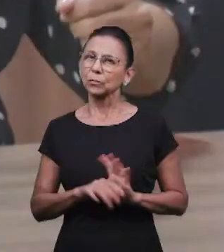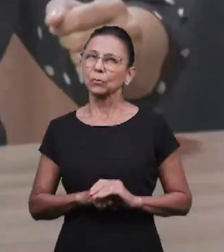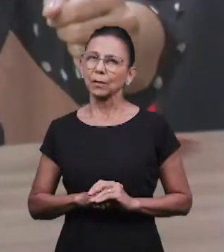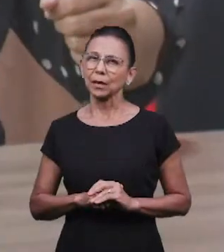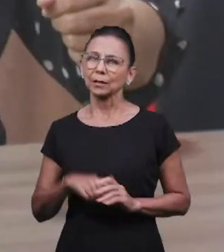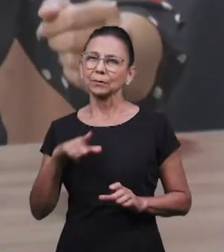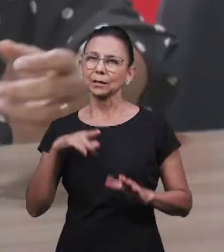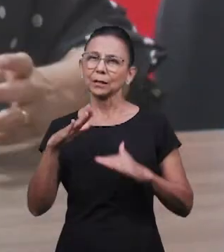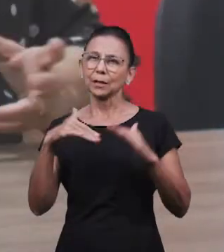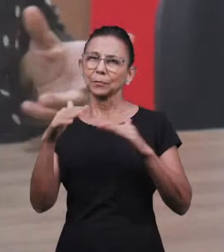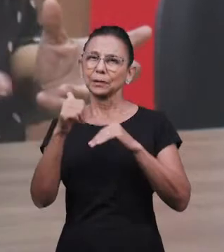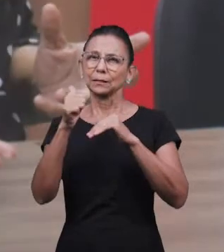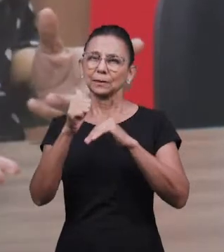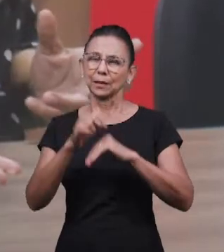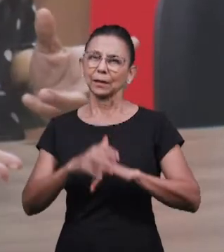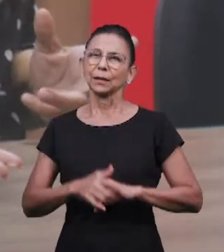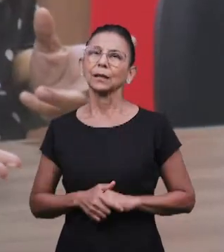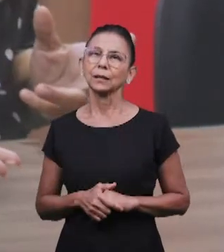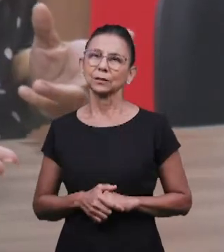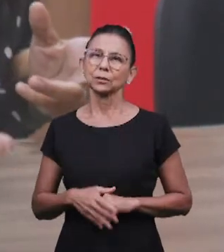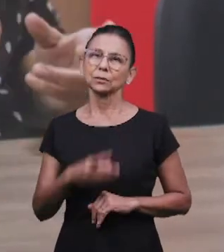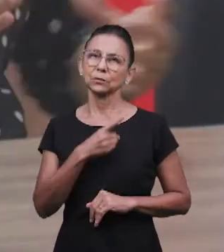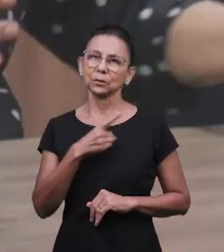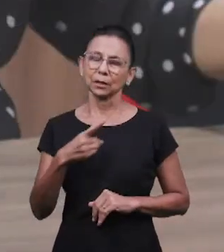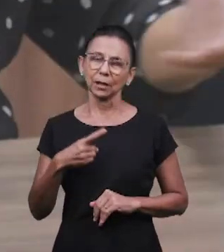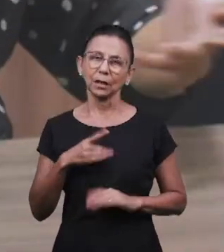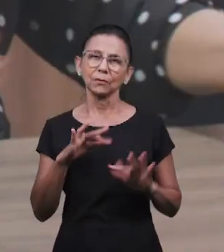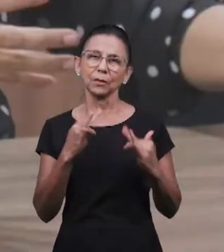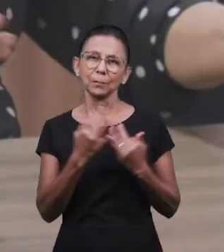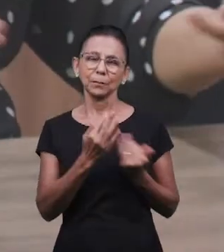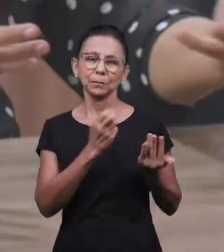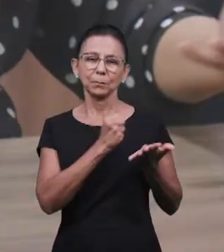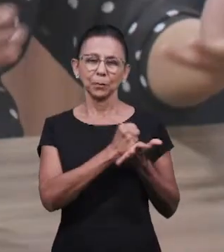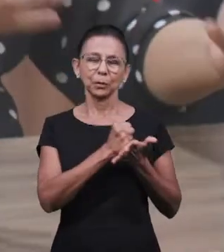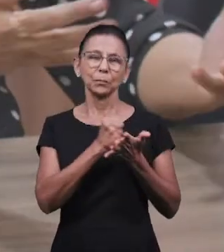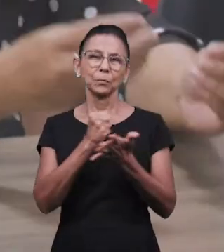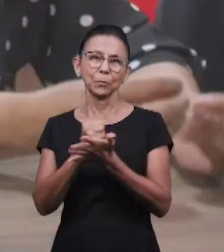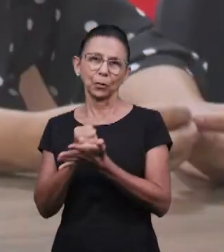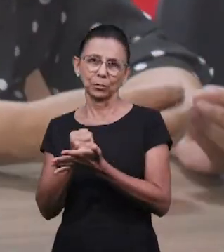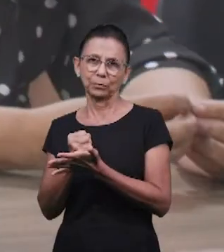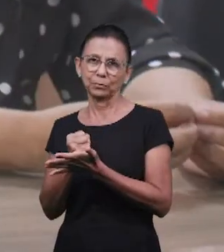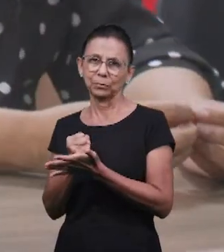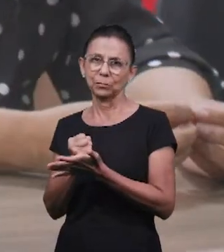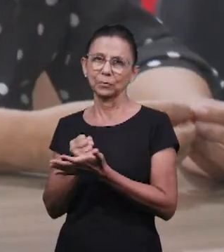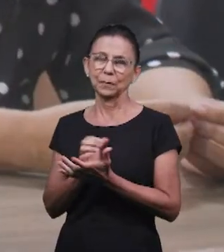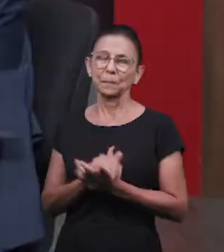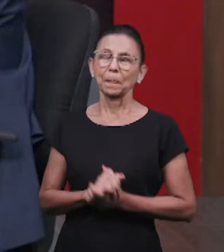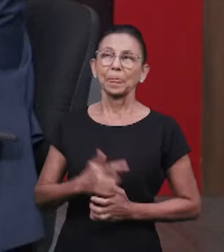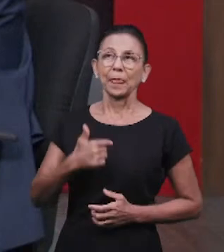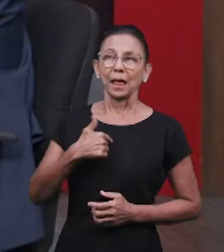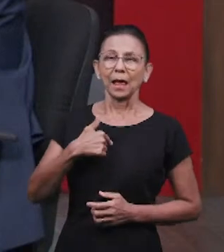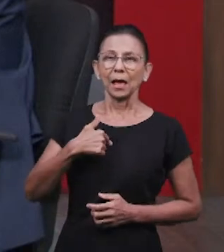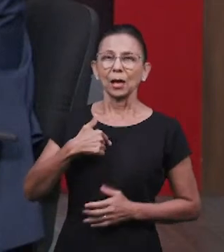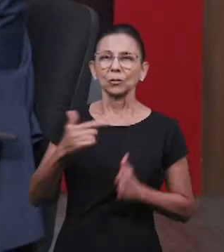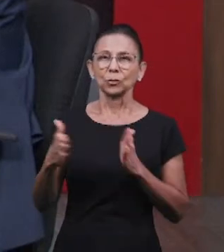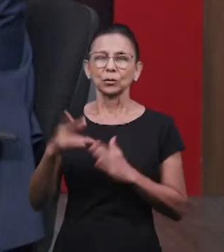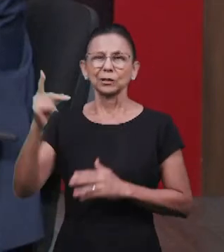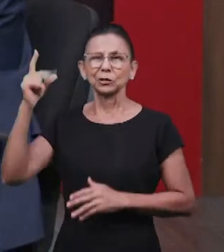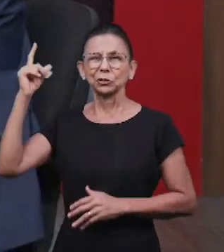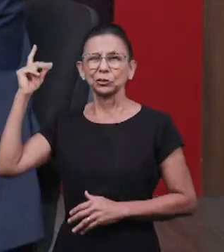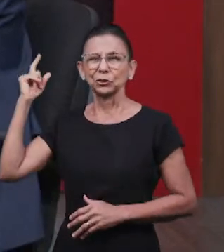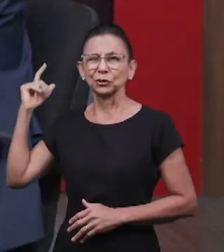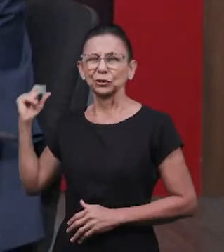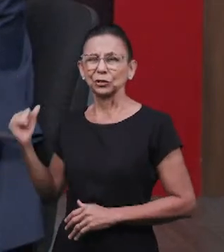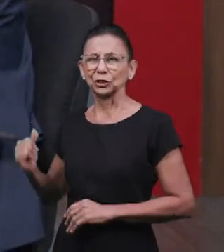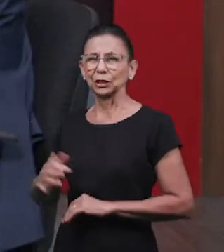atentos com o apoio da família, os diáconos também. Então, é um apoio importante. Eu sou da época que tinha um pastor que ele